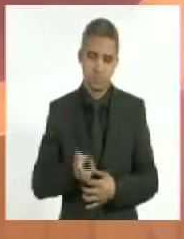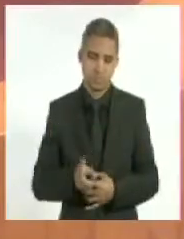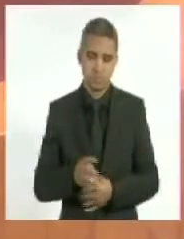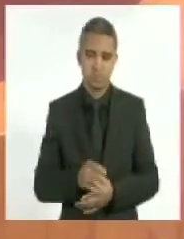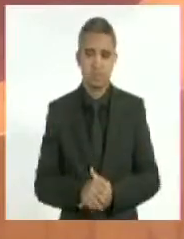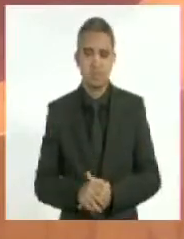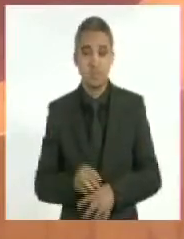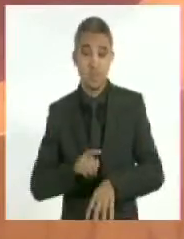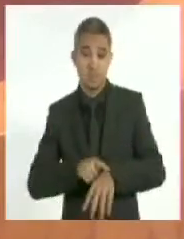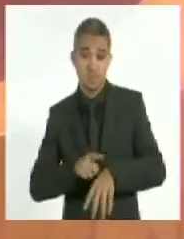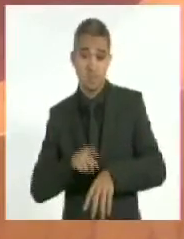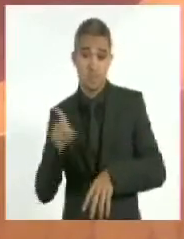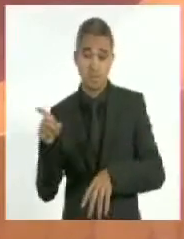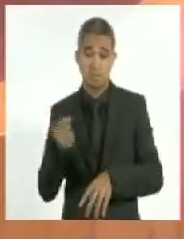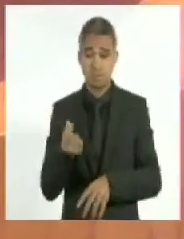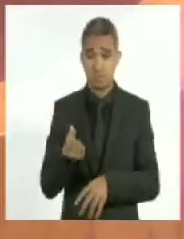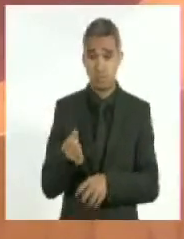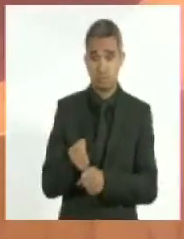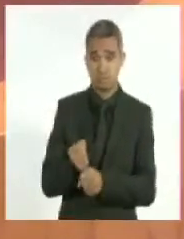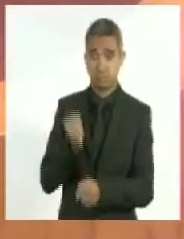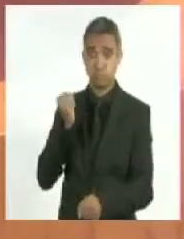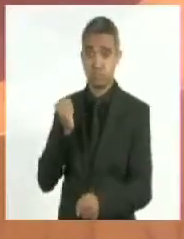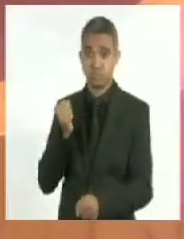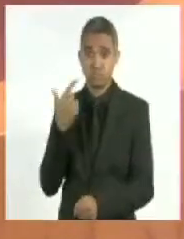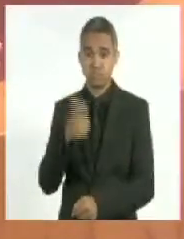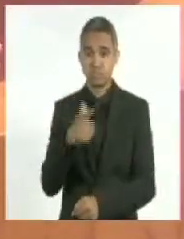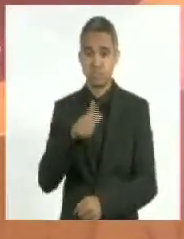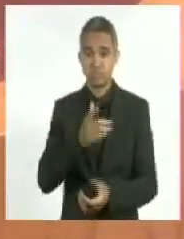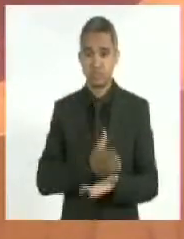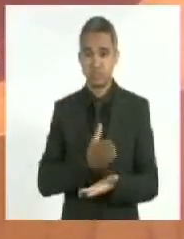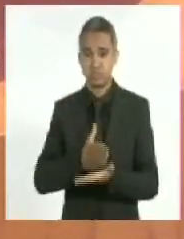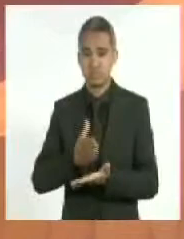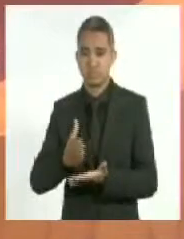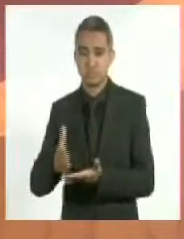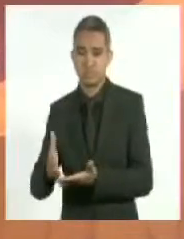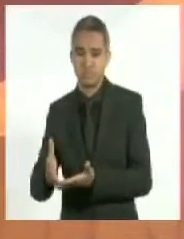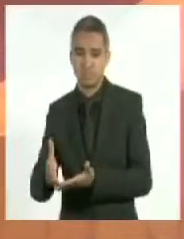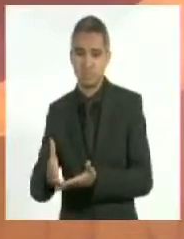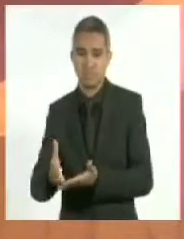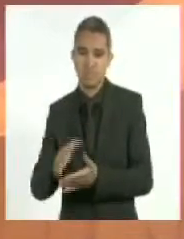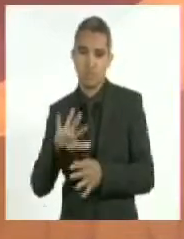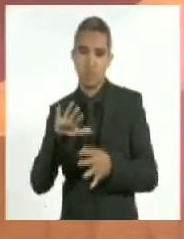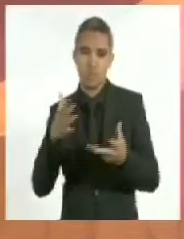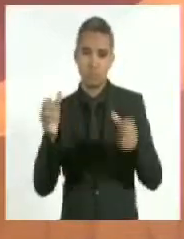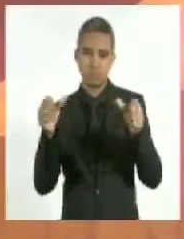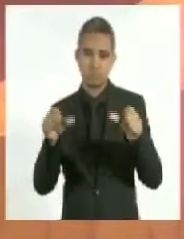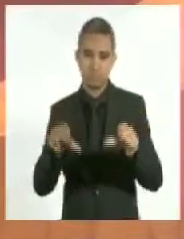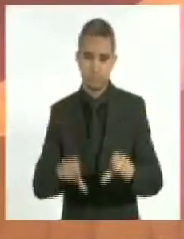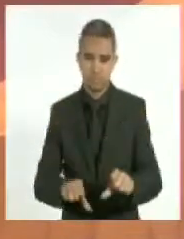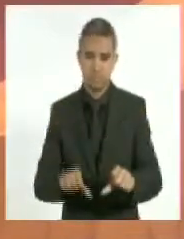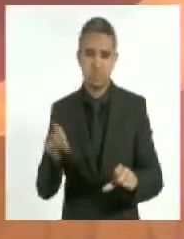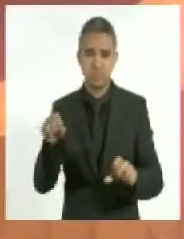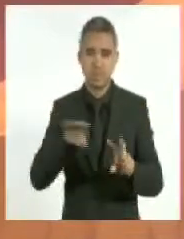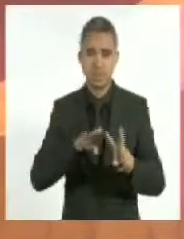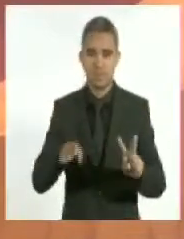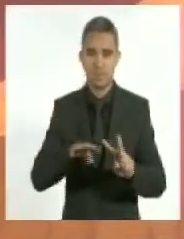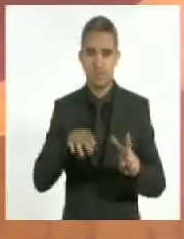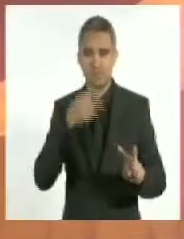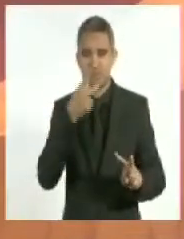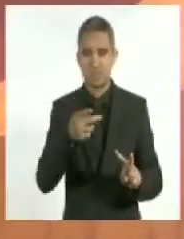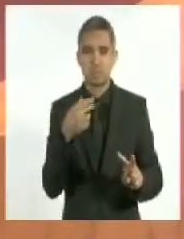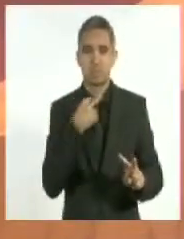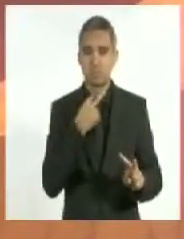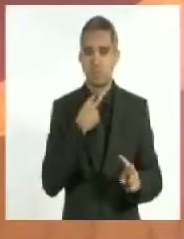está ganhando muito dinheiro, não há distribuição de recursos. No momento de crise, ela diz que não pode pagar. Então, nós temos que ver os nossos